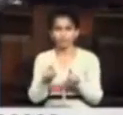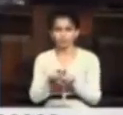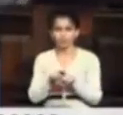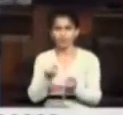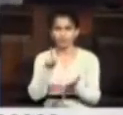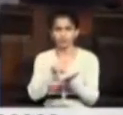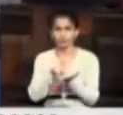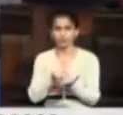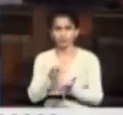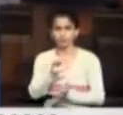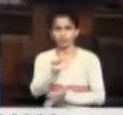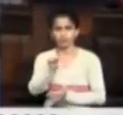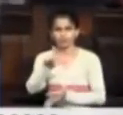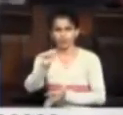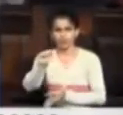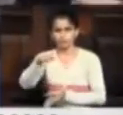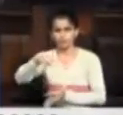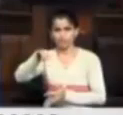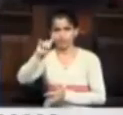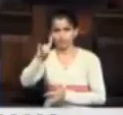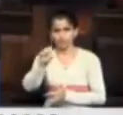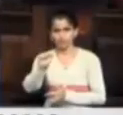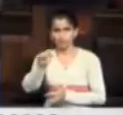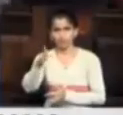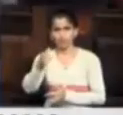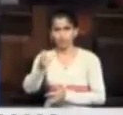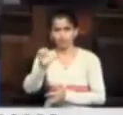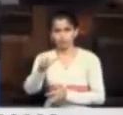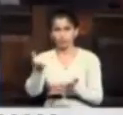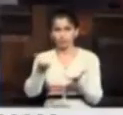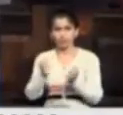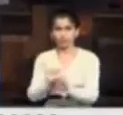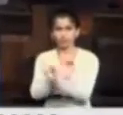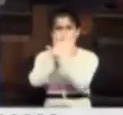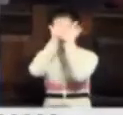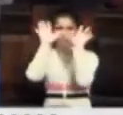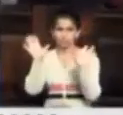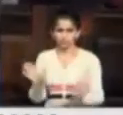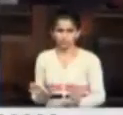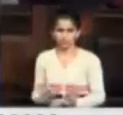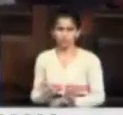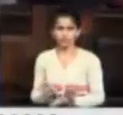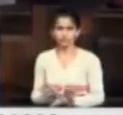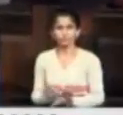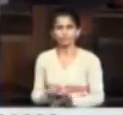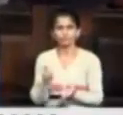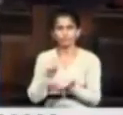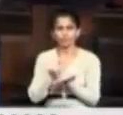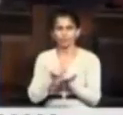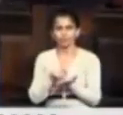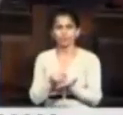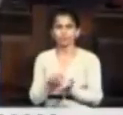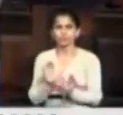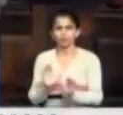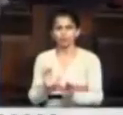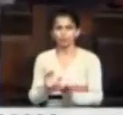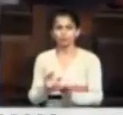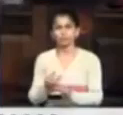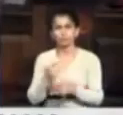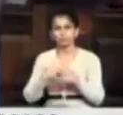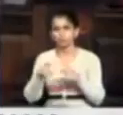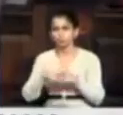da calamidade, deputado, era a transparência. A melhor resposta era a transparência e não a calamidade.